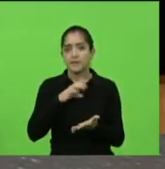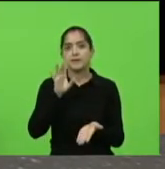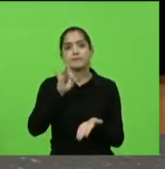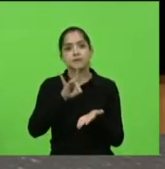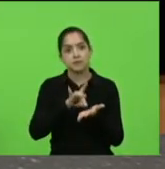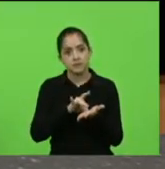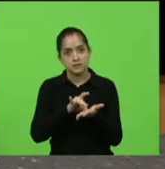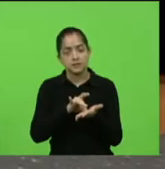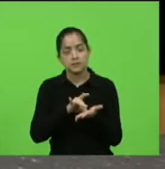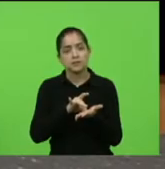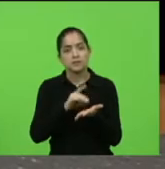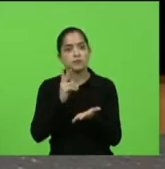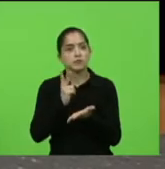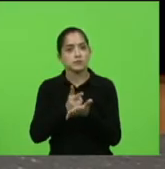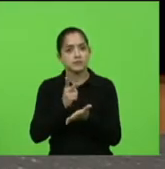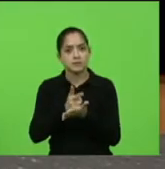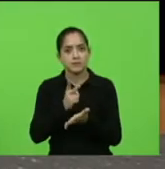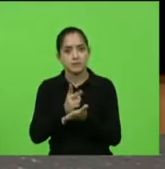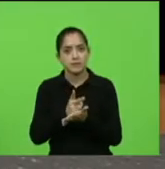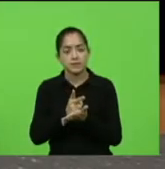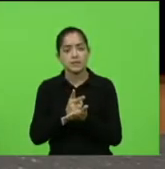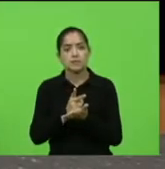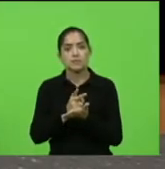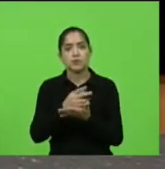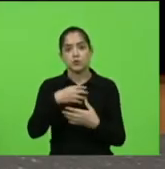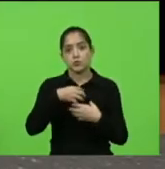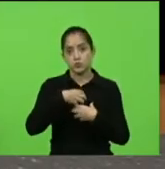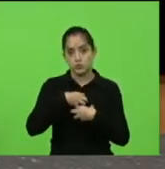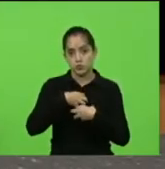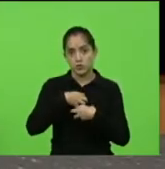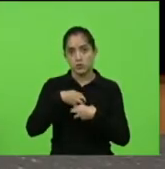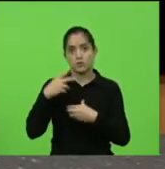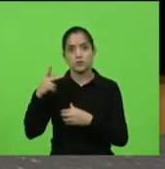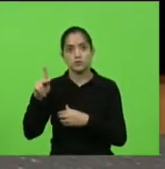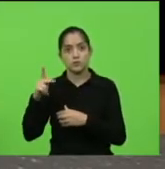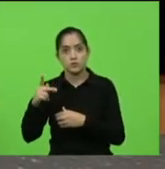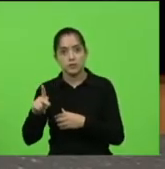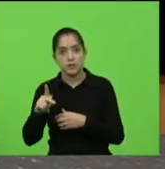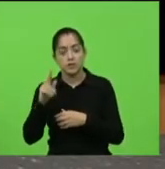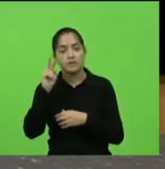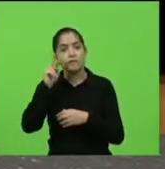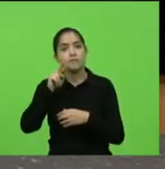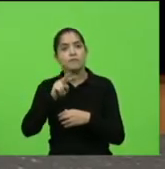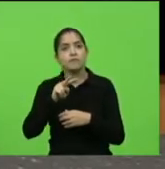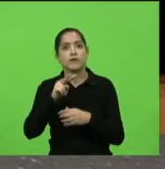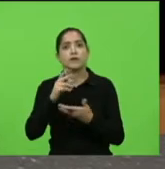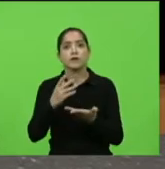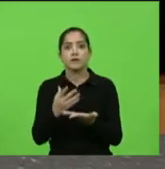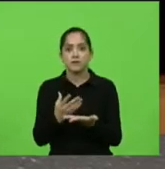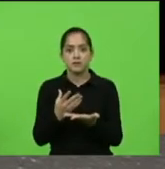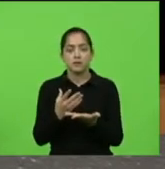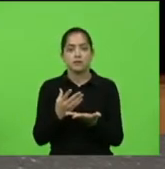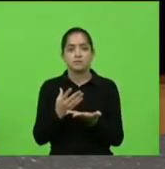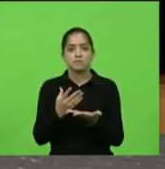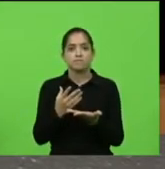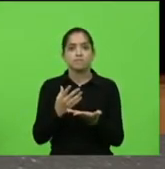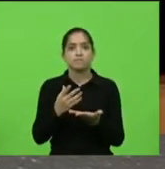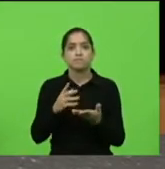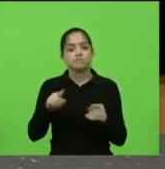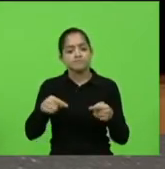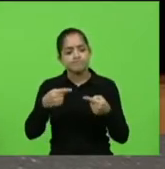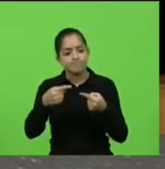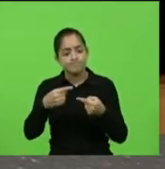autenticidade, com sua forma de encarar a vida pública, sempre